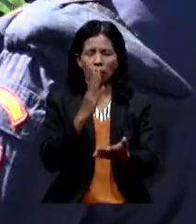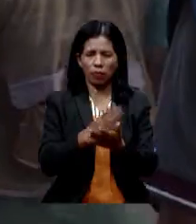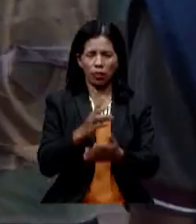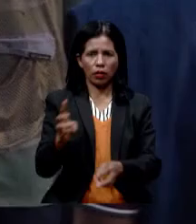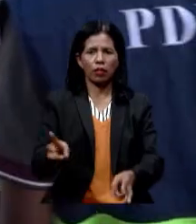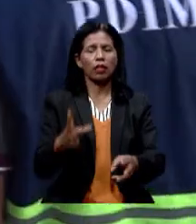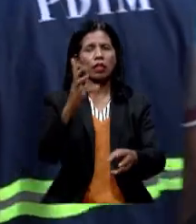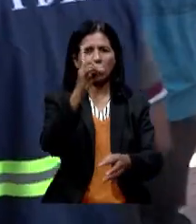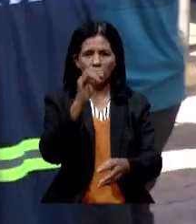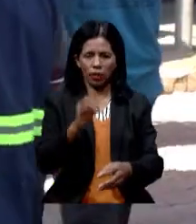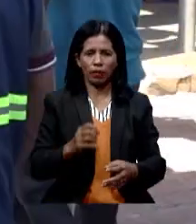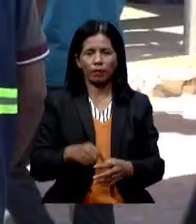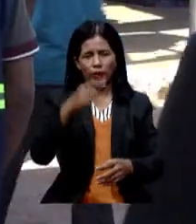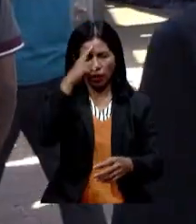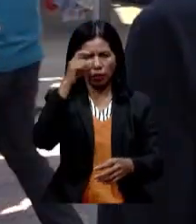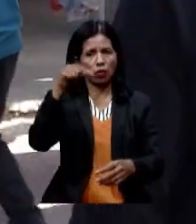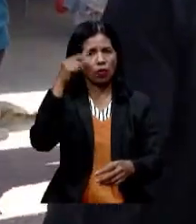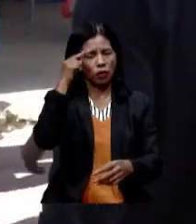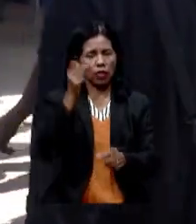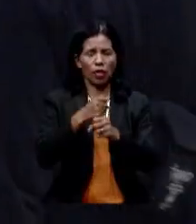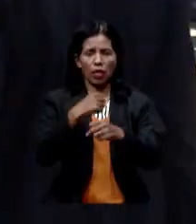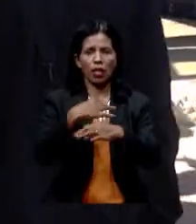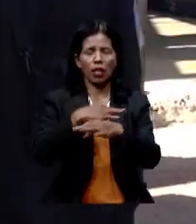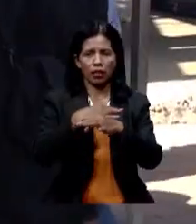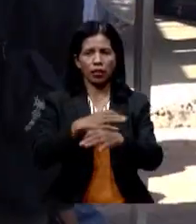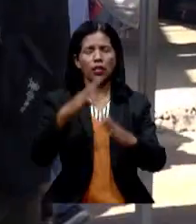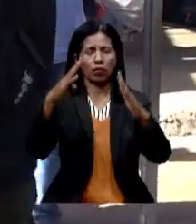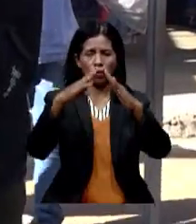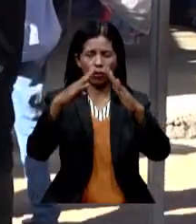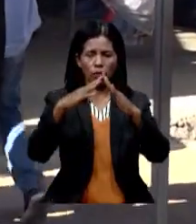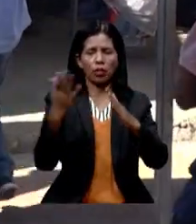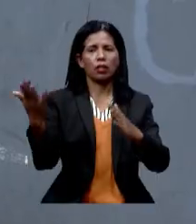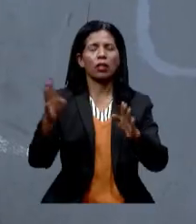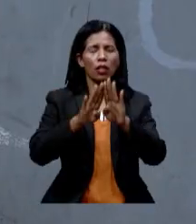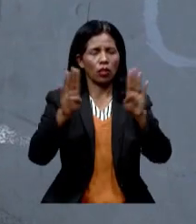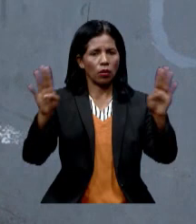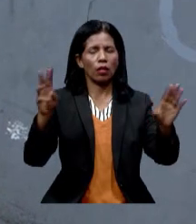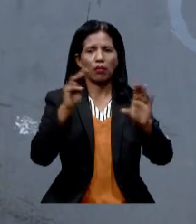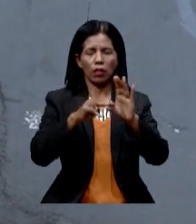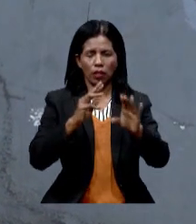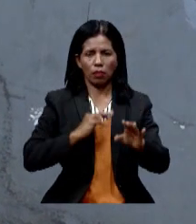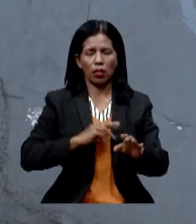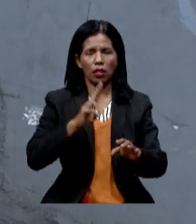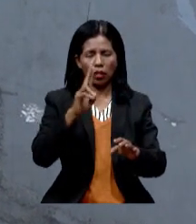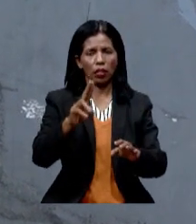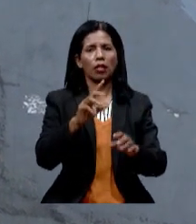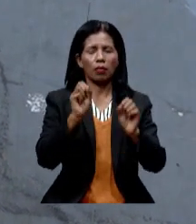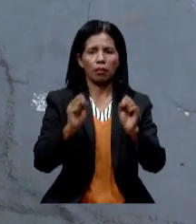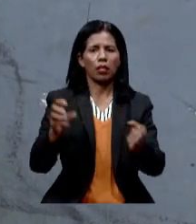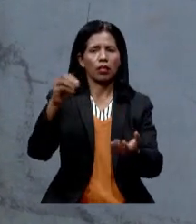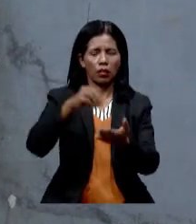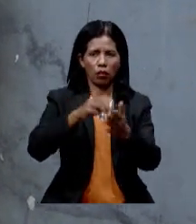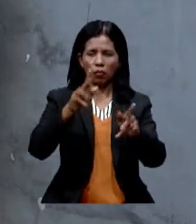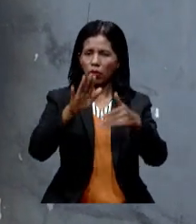engrafamento e a capital dele. Também né, governo se radio facilidade no loque haluantan mercado malewana, no né, bele acumula